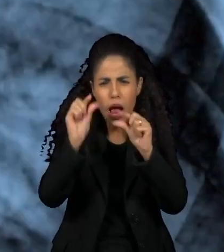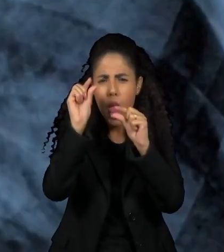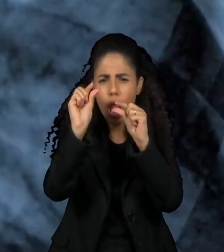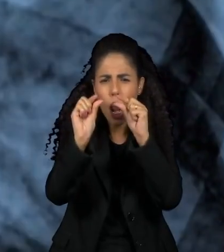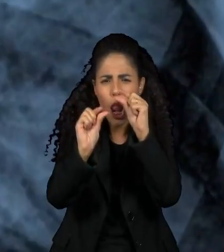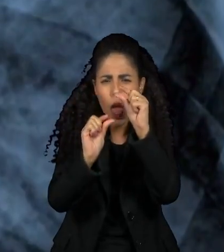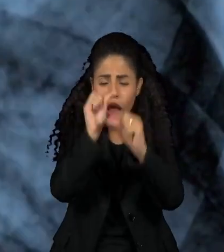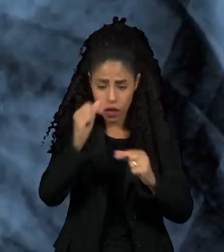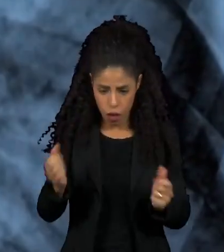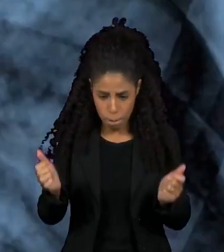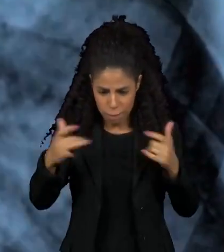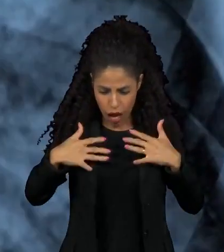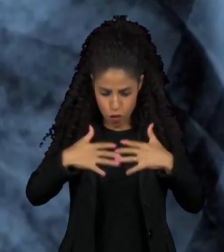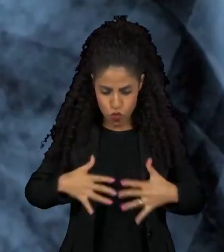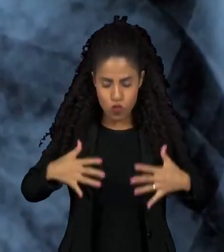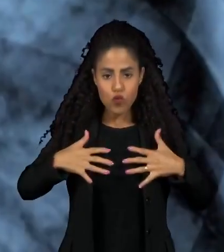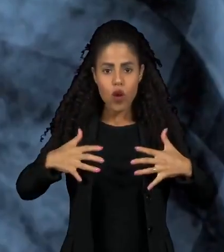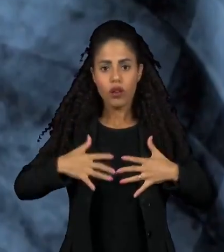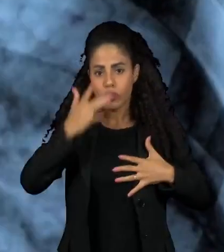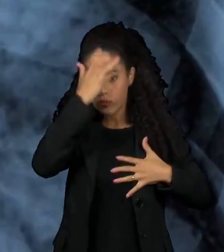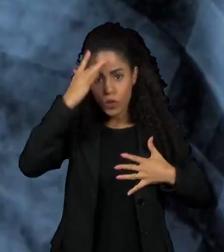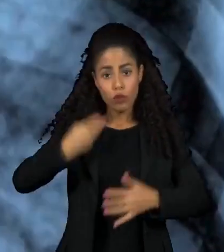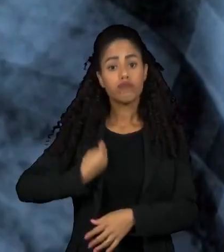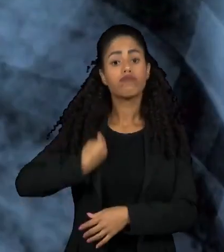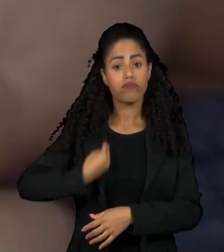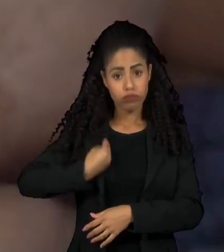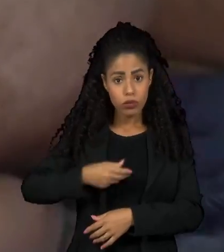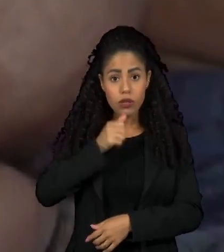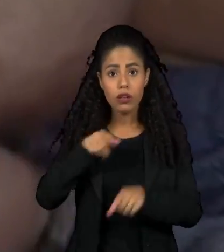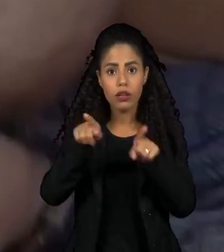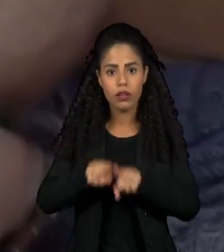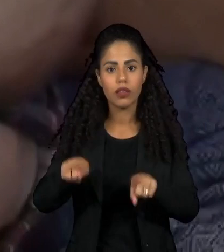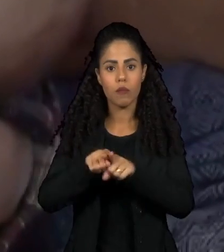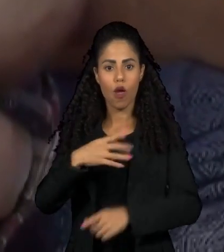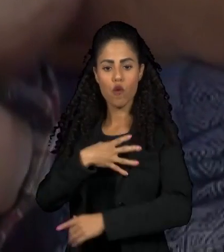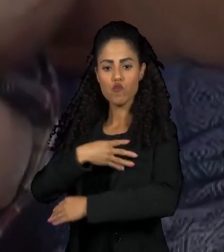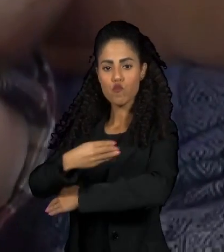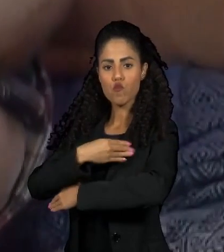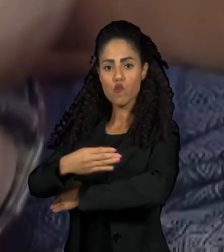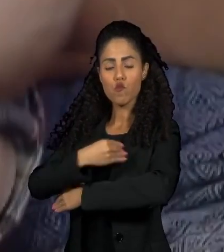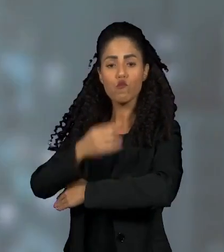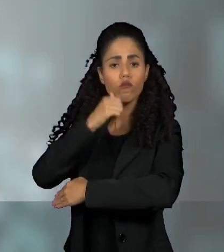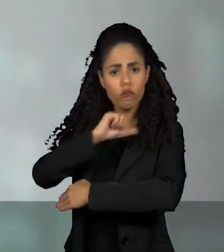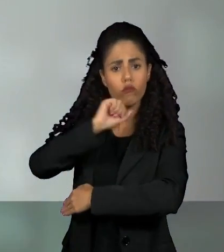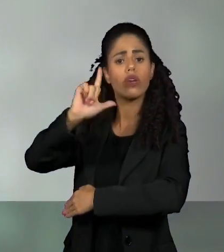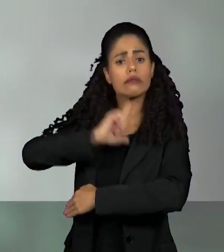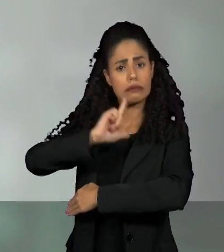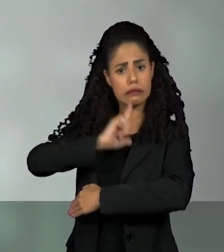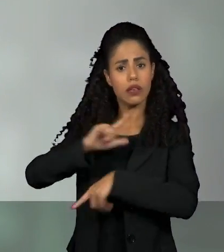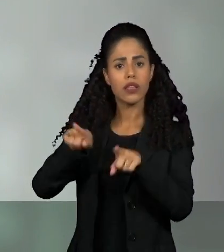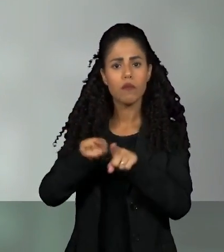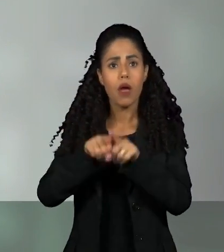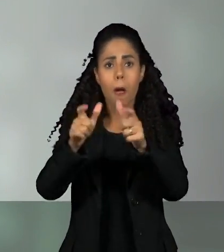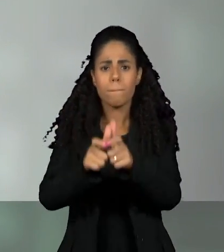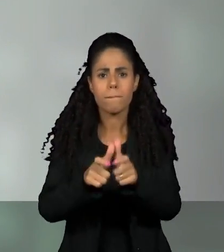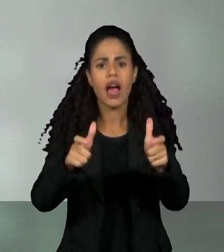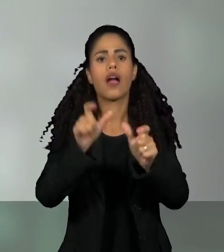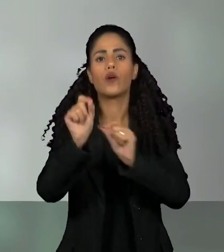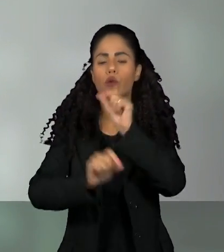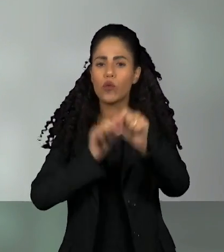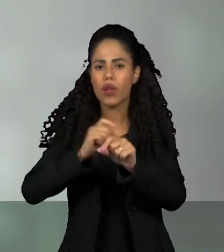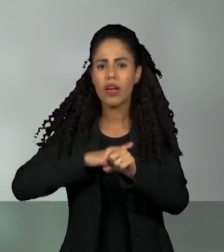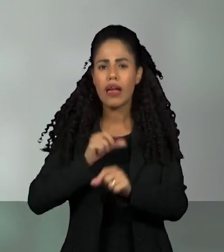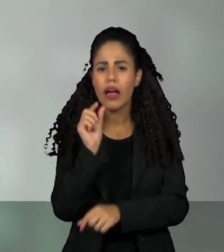em pulmões de pessoas vivas. Há registros até no leite materno. Isso porque as maiores partículas têm, no